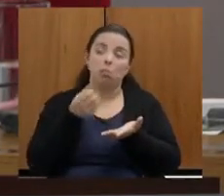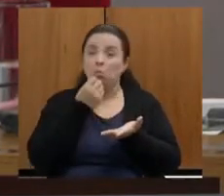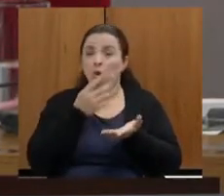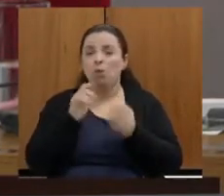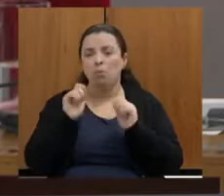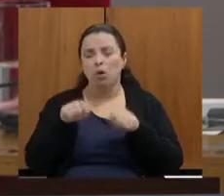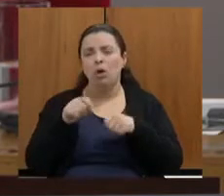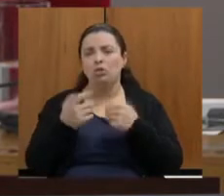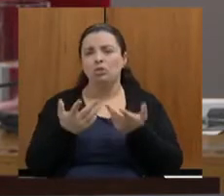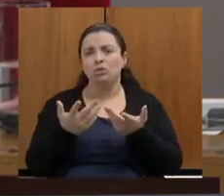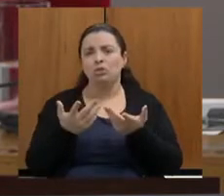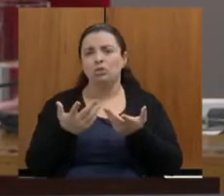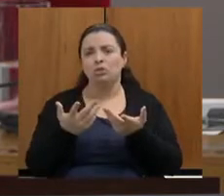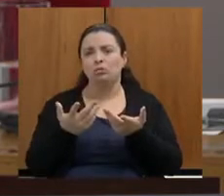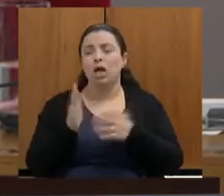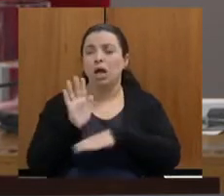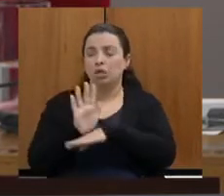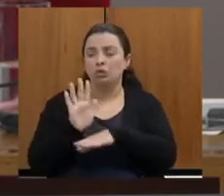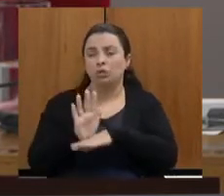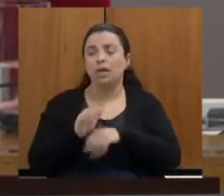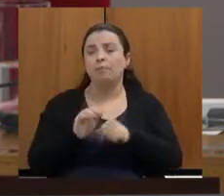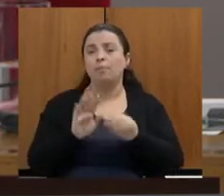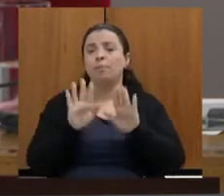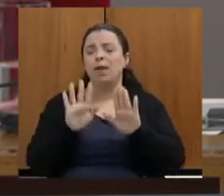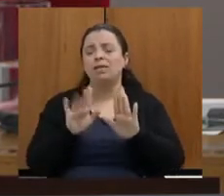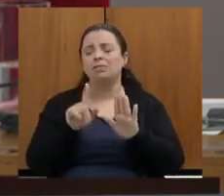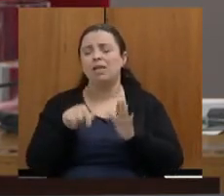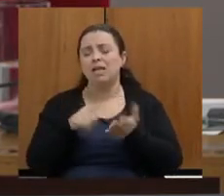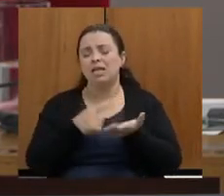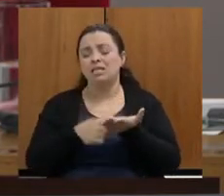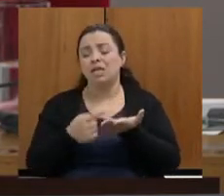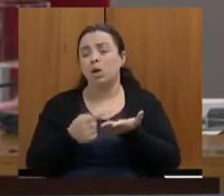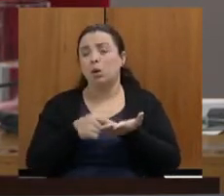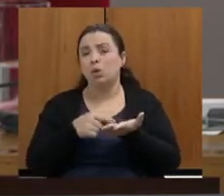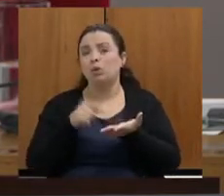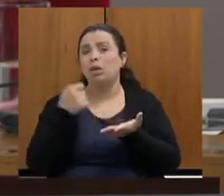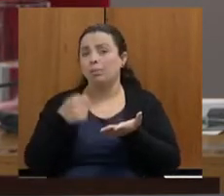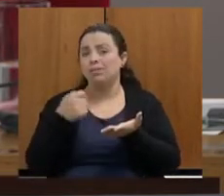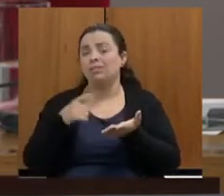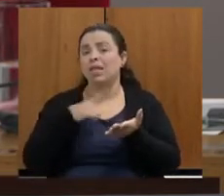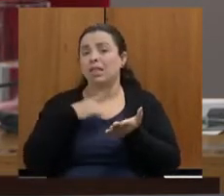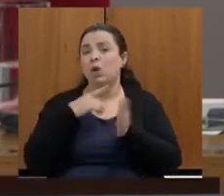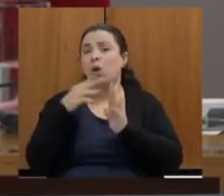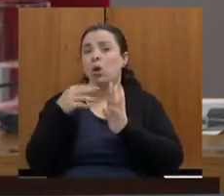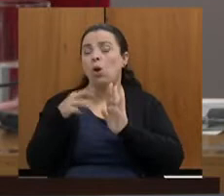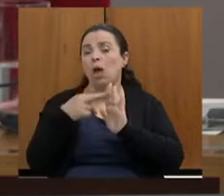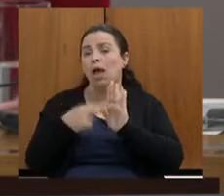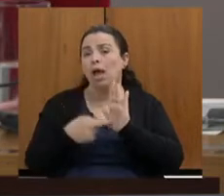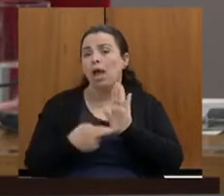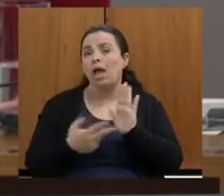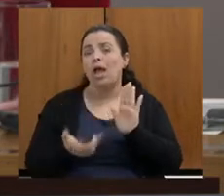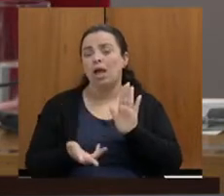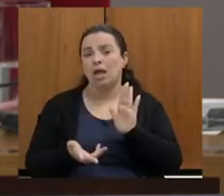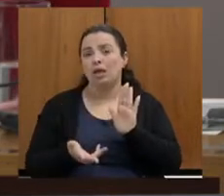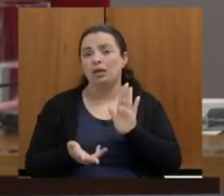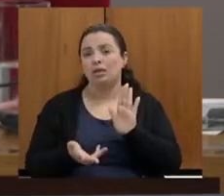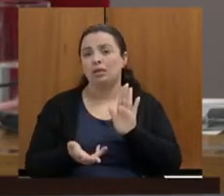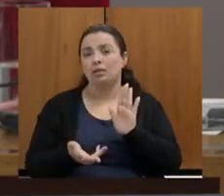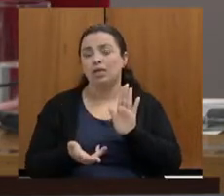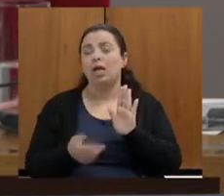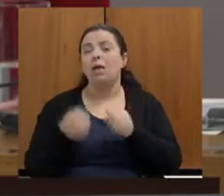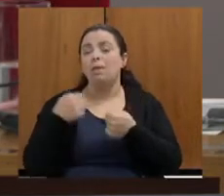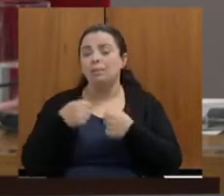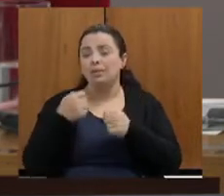ser a 12 podemos fazê-lo mas esse acordo tem que ter pressupostos principalmente em algo ocorrido repito sete